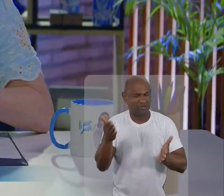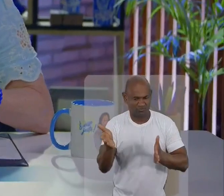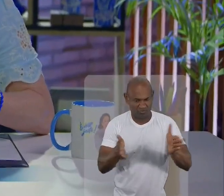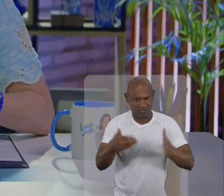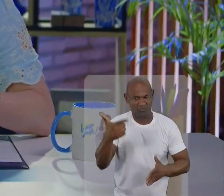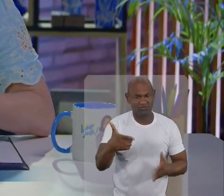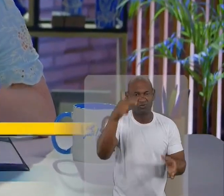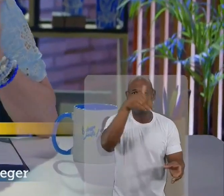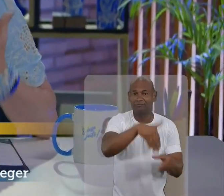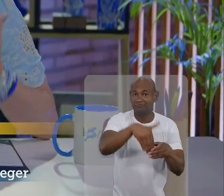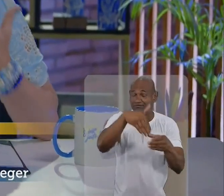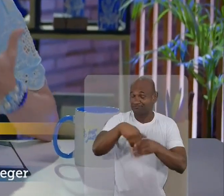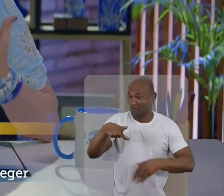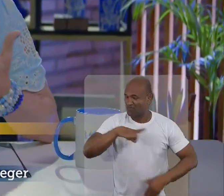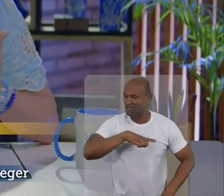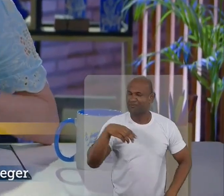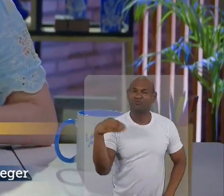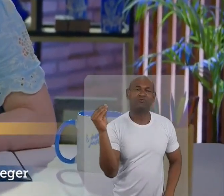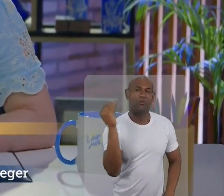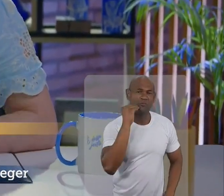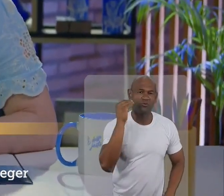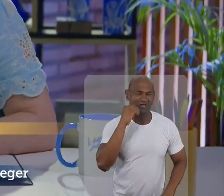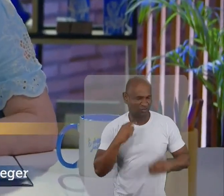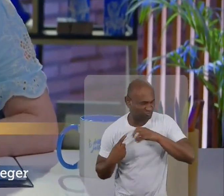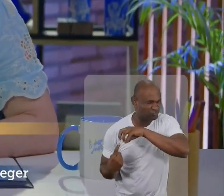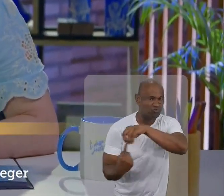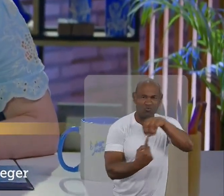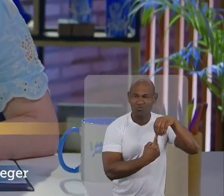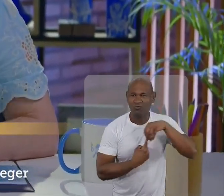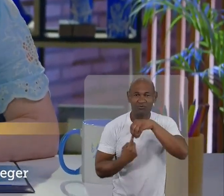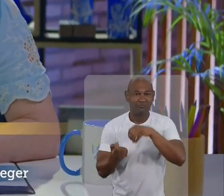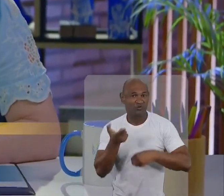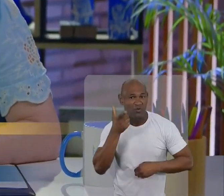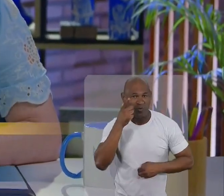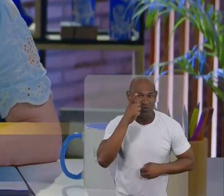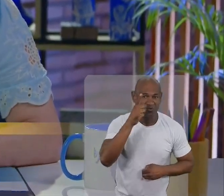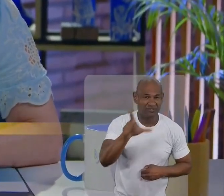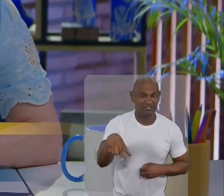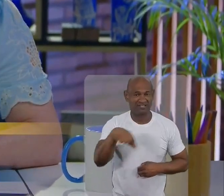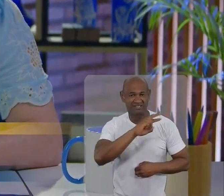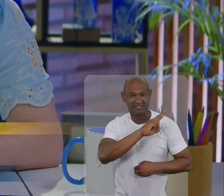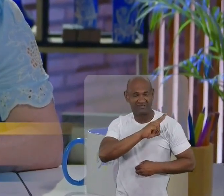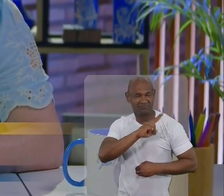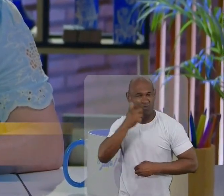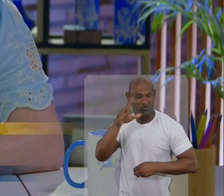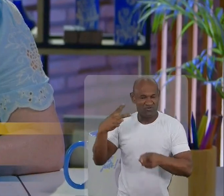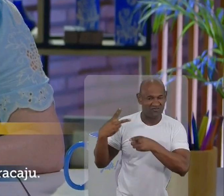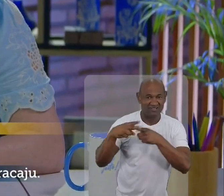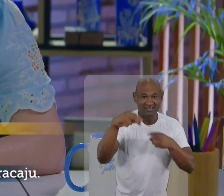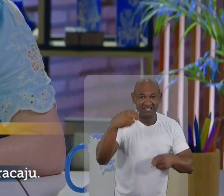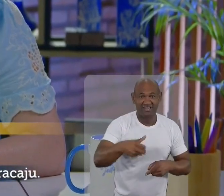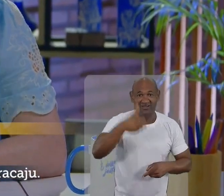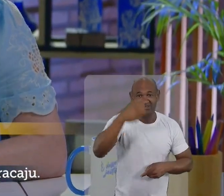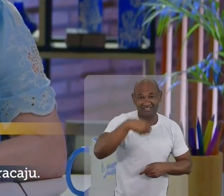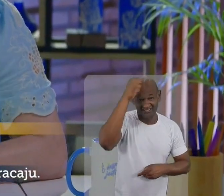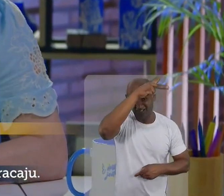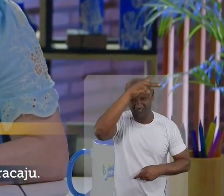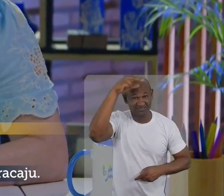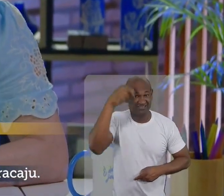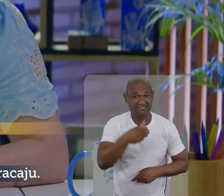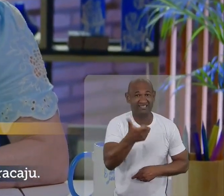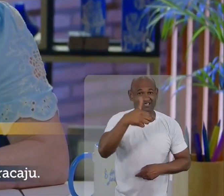No segundo turno, temos a oportunidade única de eleger a primeira prefeita mulher em quase